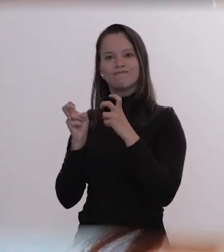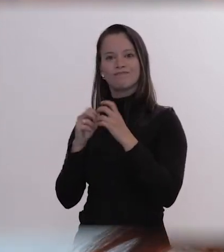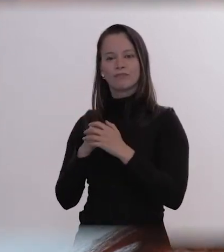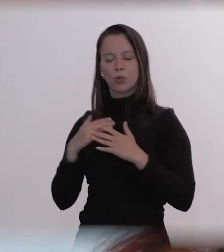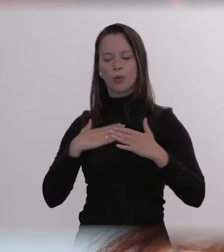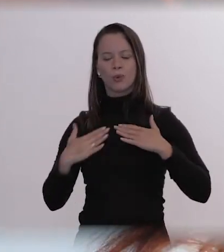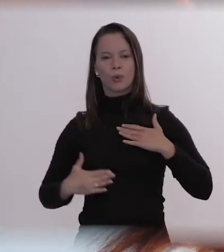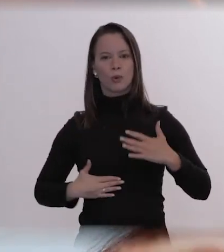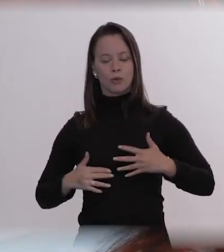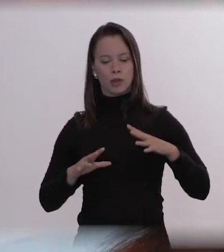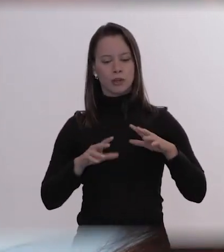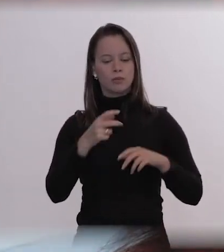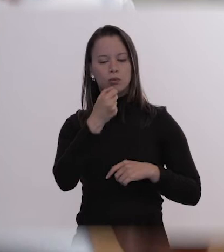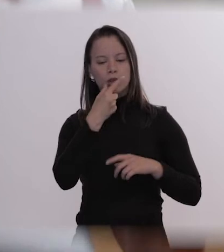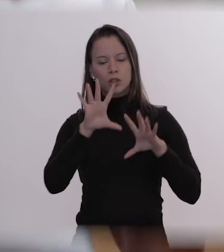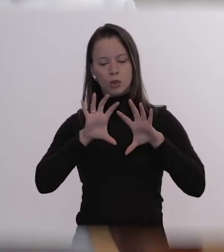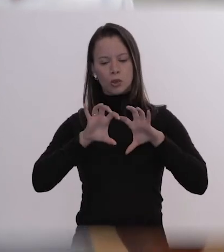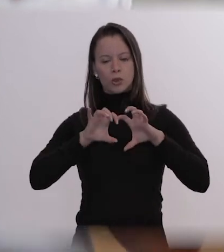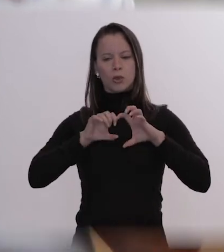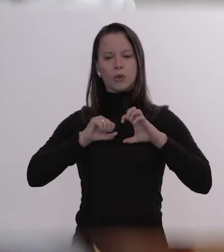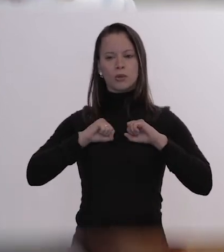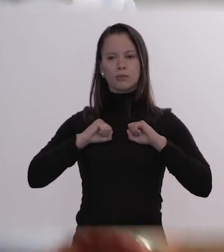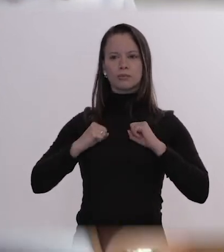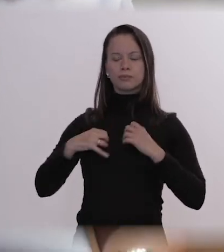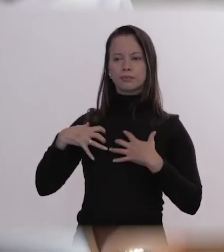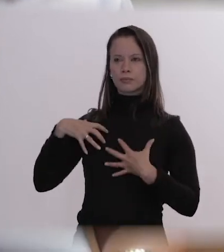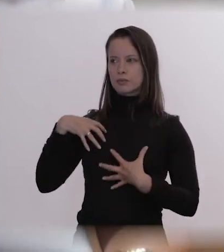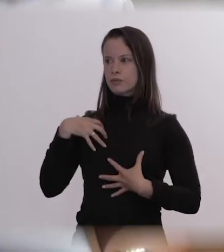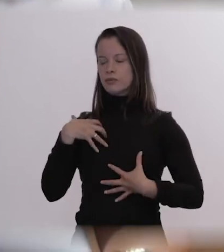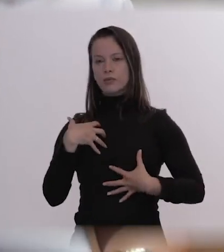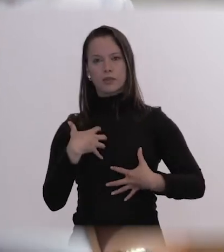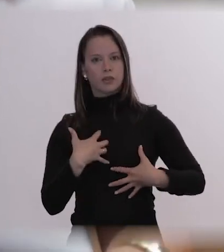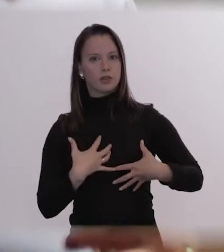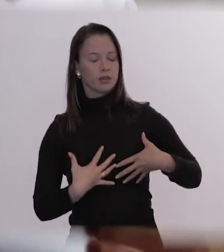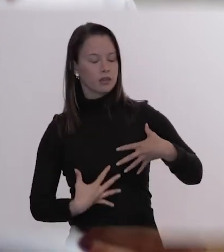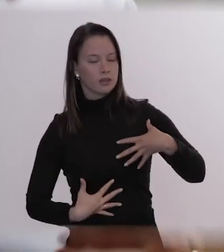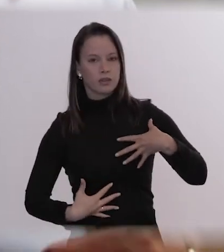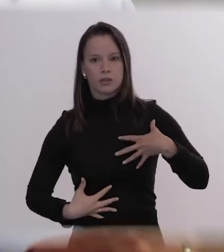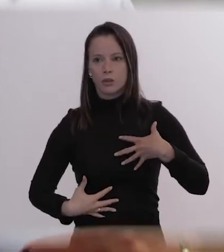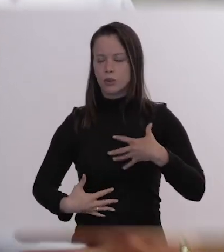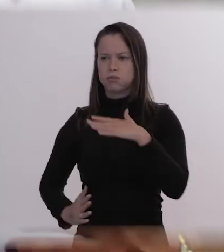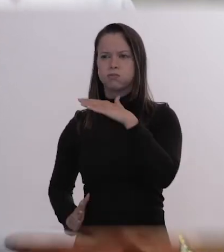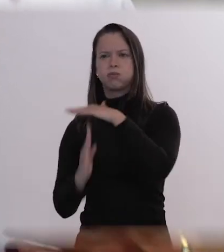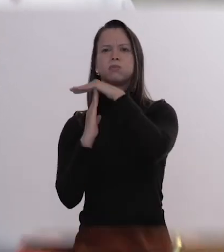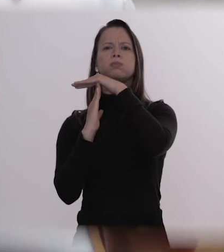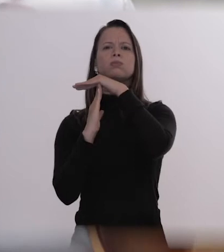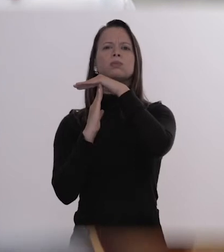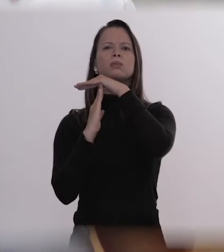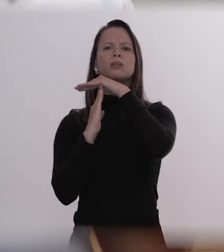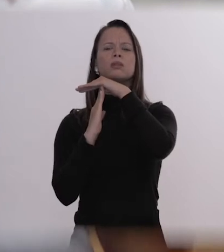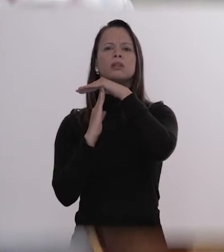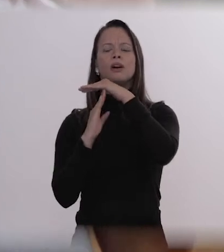O corpo foi absorvendo. Quando chegou no limite dela, foi quando teve um momento